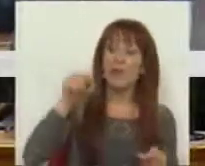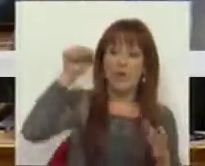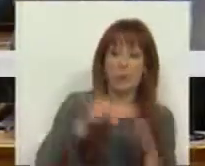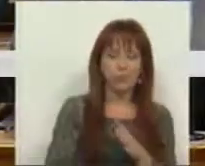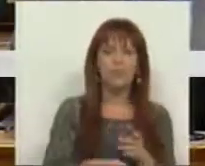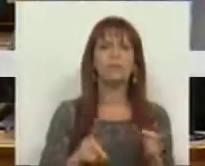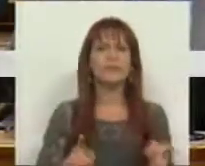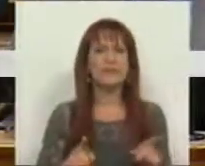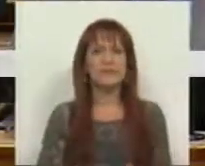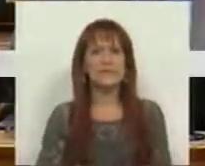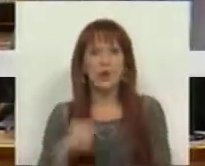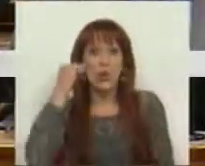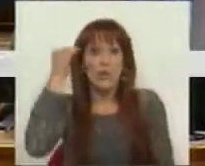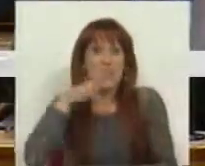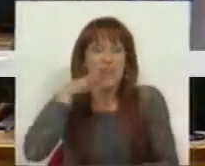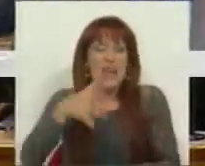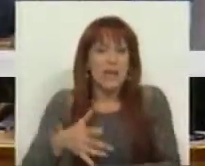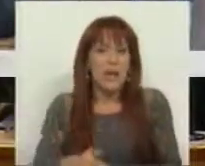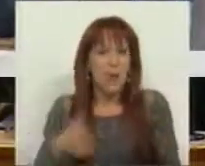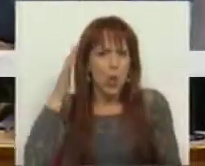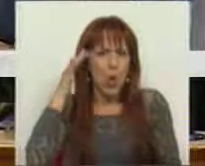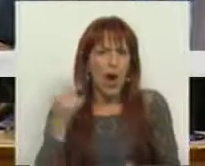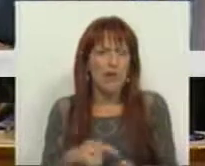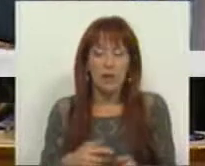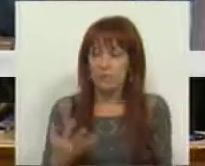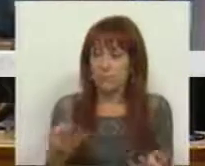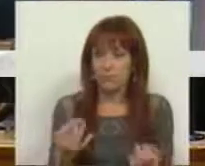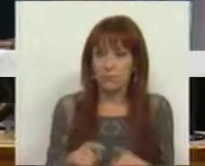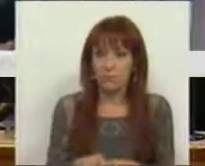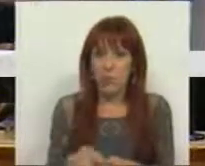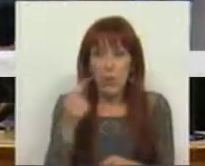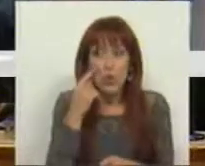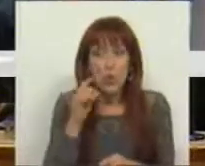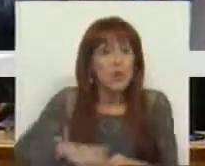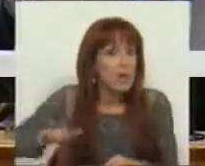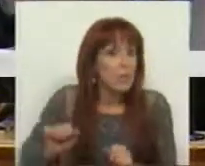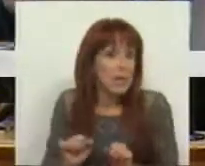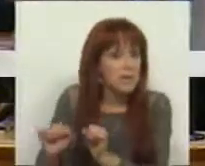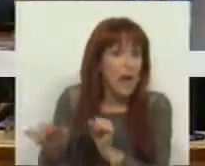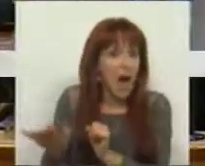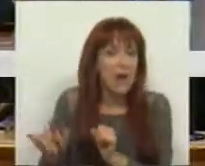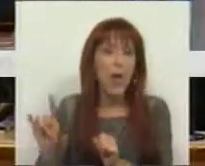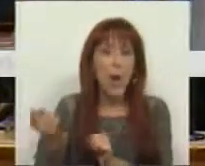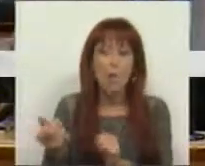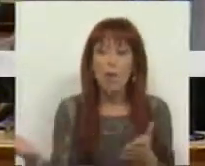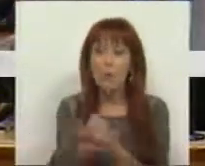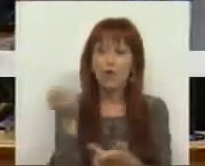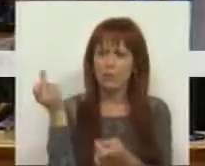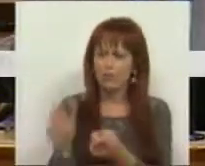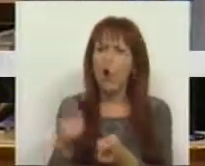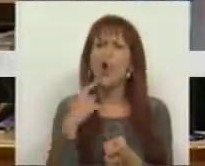reintroduzido, terá, segundo os especialistas, e penso que esta é uma constatação do conhecimento científico, caso o mosquito